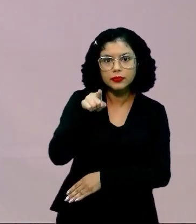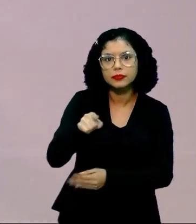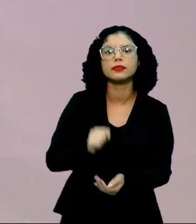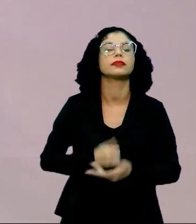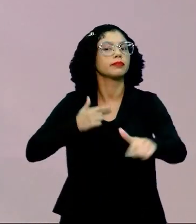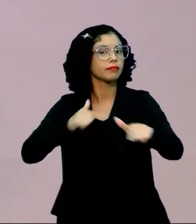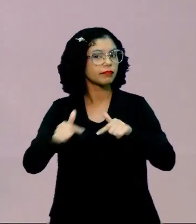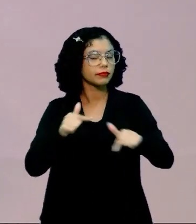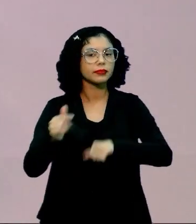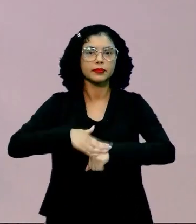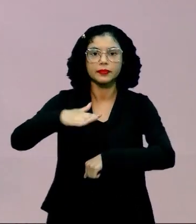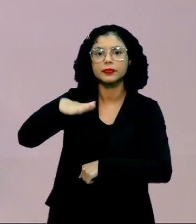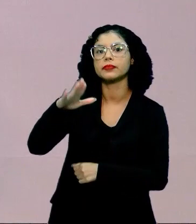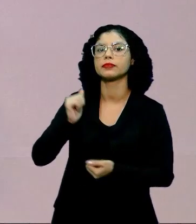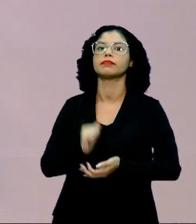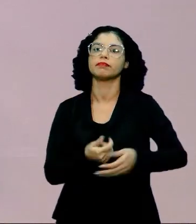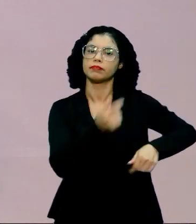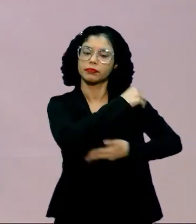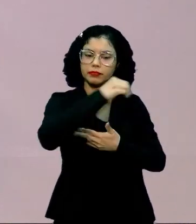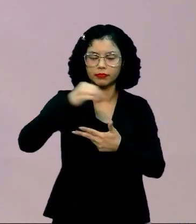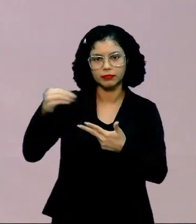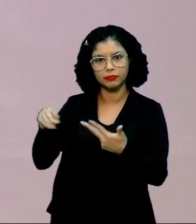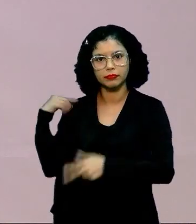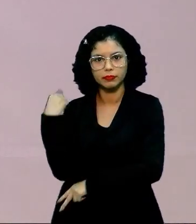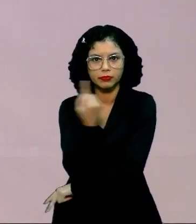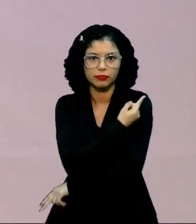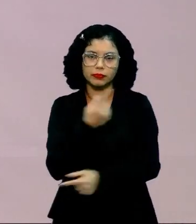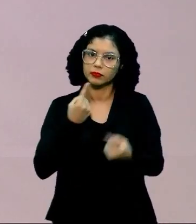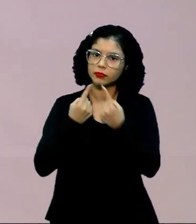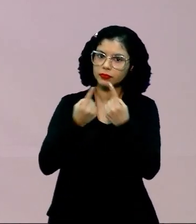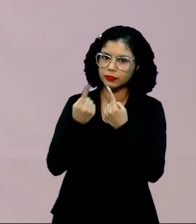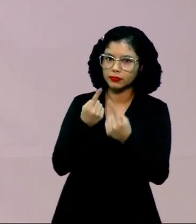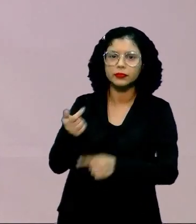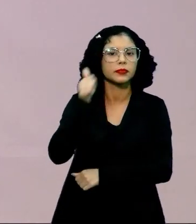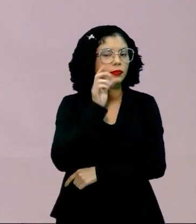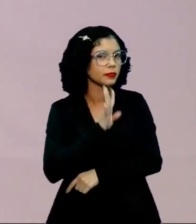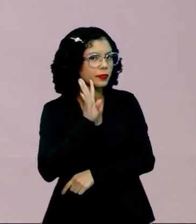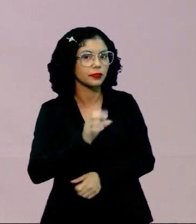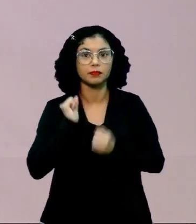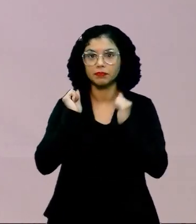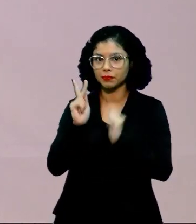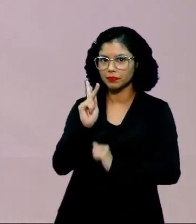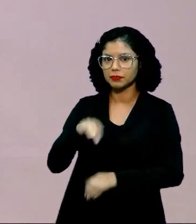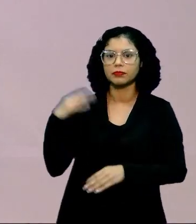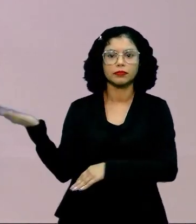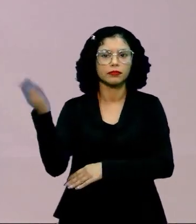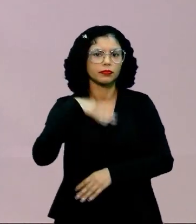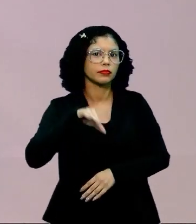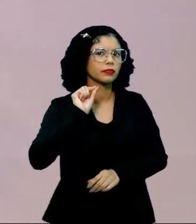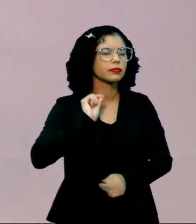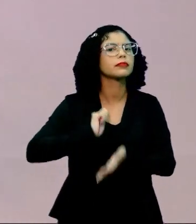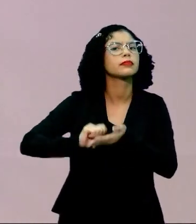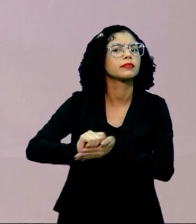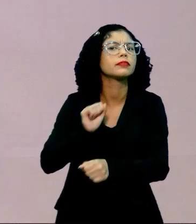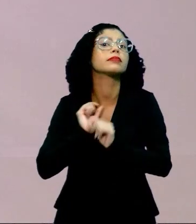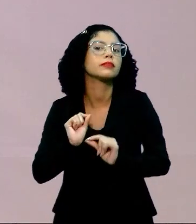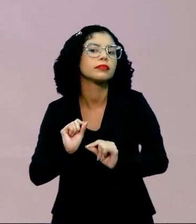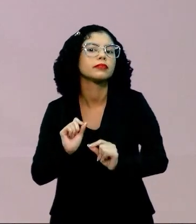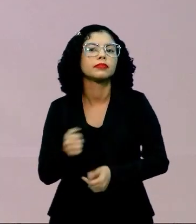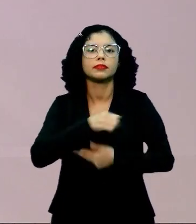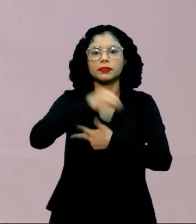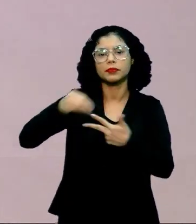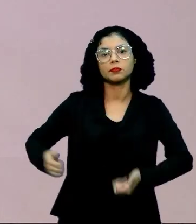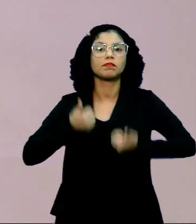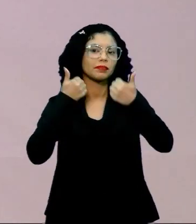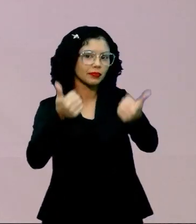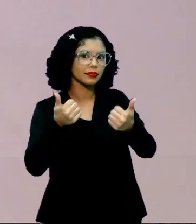vai trabalhar isso para o Enem, então agora a gente vai ter uma conversa, um papo muito legal, ok? Então, o que você está esperando? Pré-ENEM legal